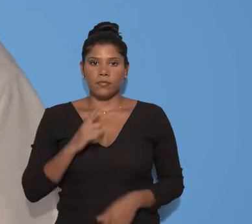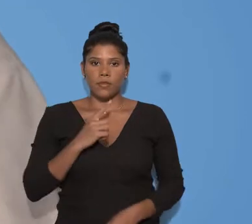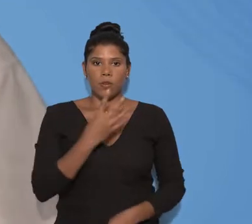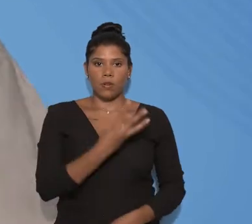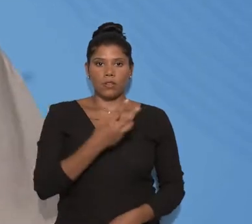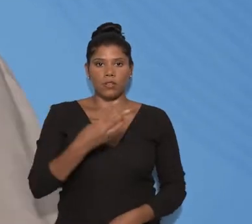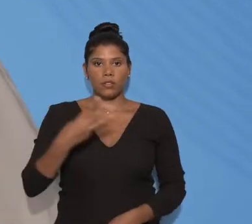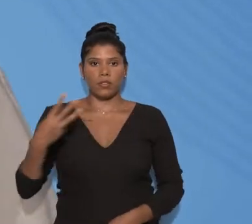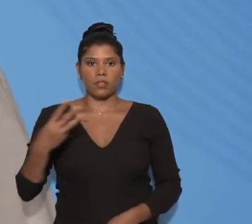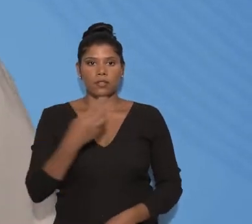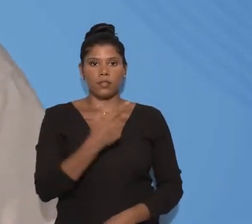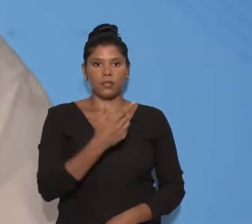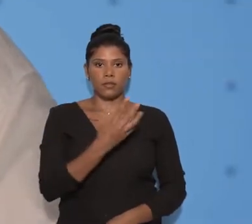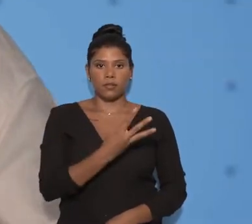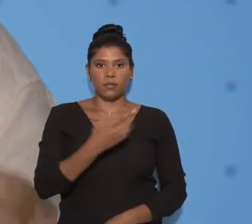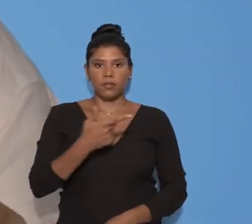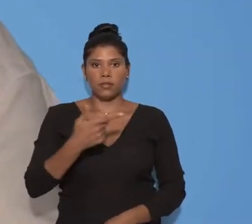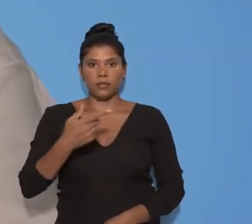4-3-3, 4-2-4,